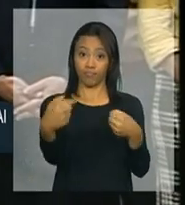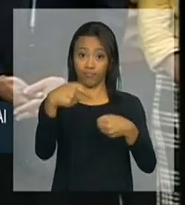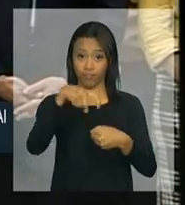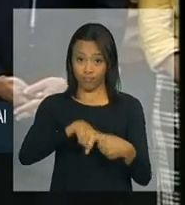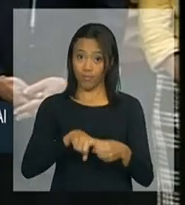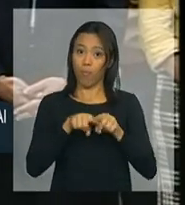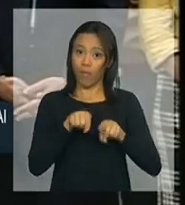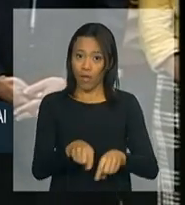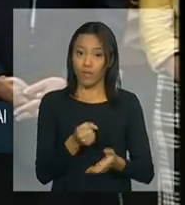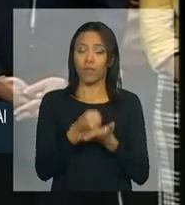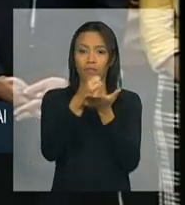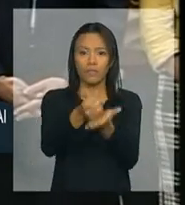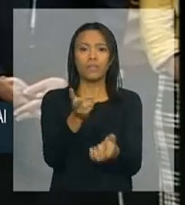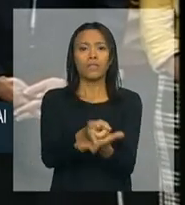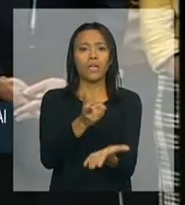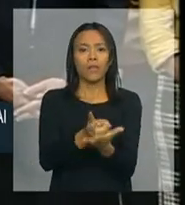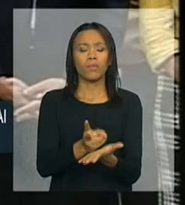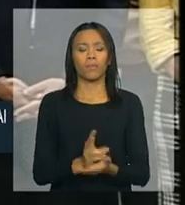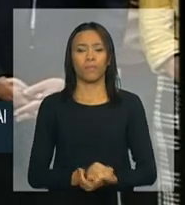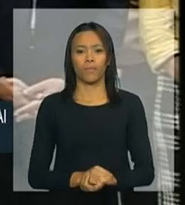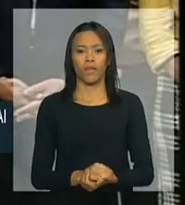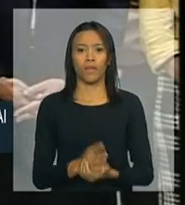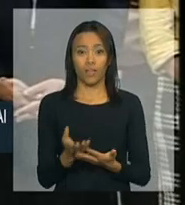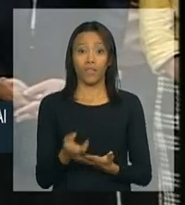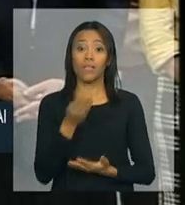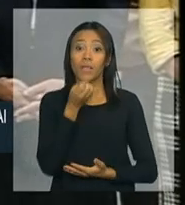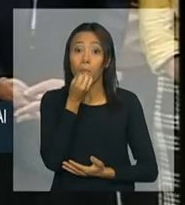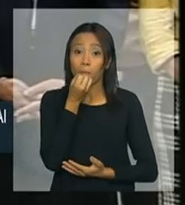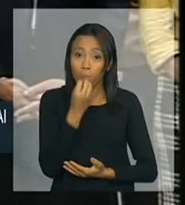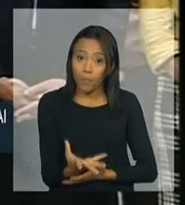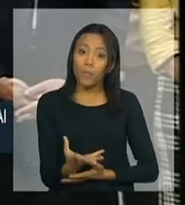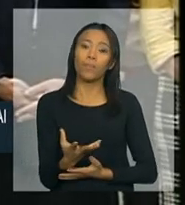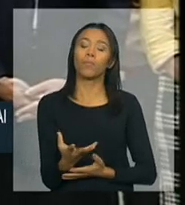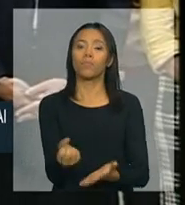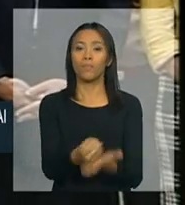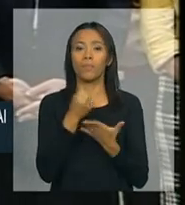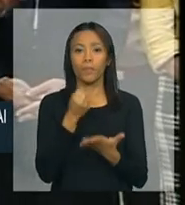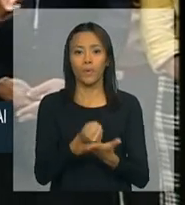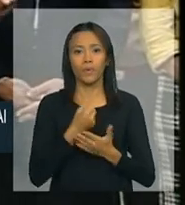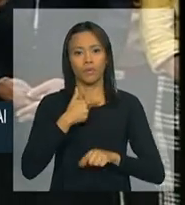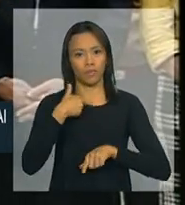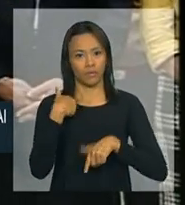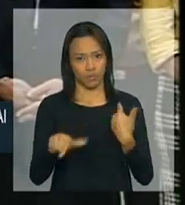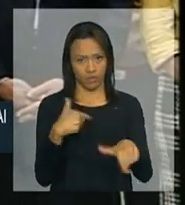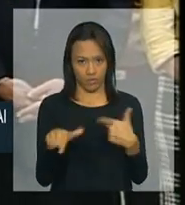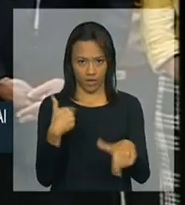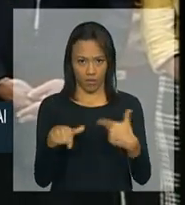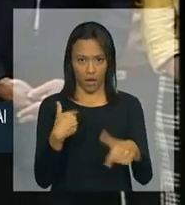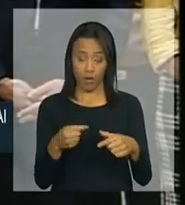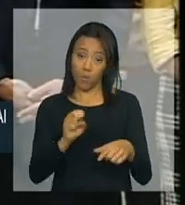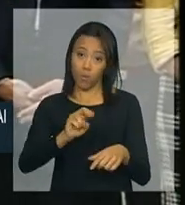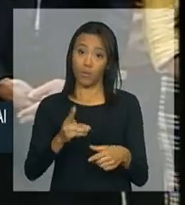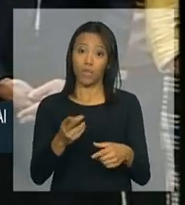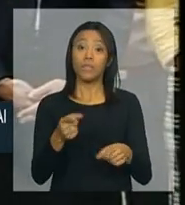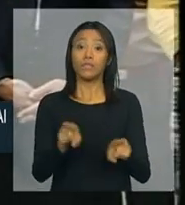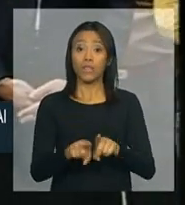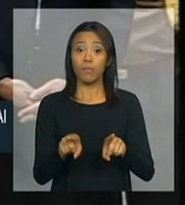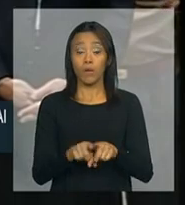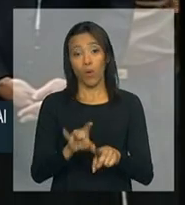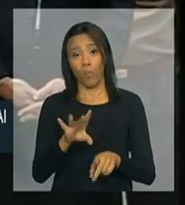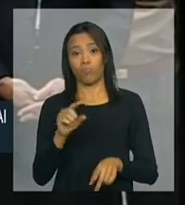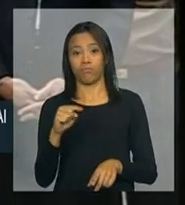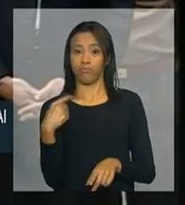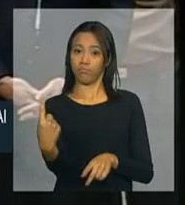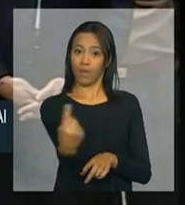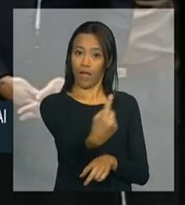servirá o tempo inteiro como um back-office do nosso trabalho, como uma réplica do nosso trabalho, ou não, ou